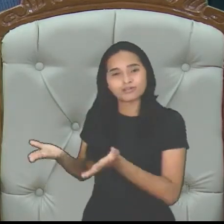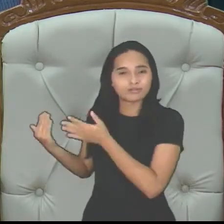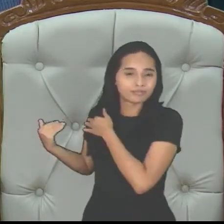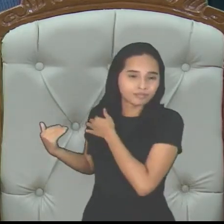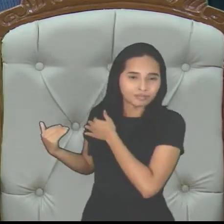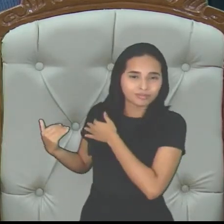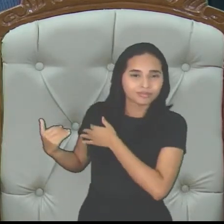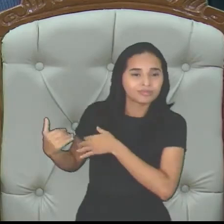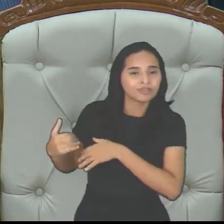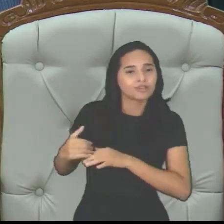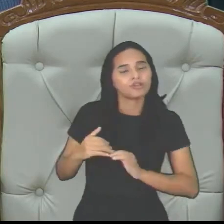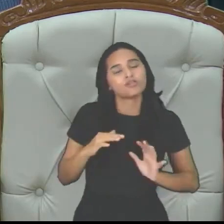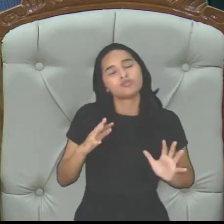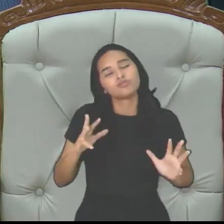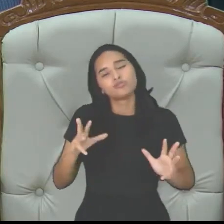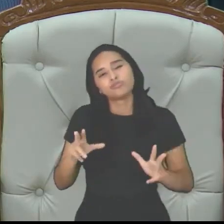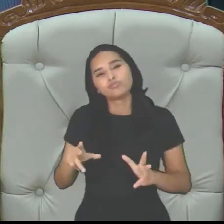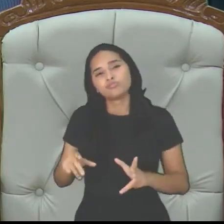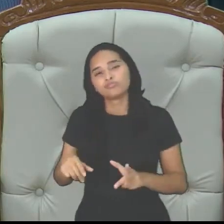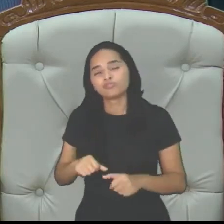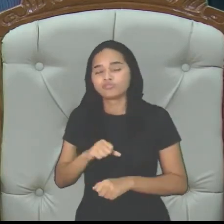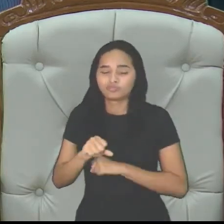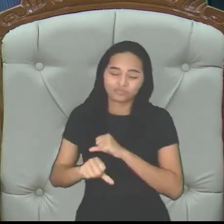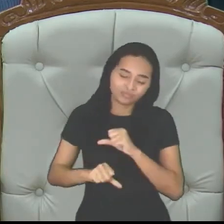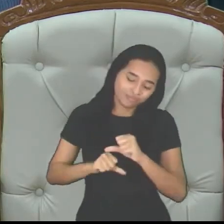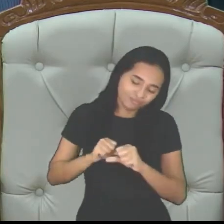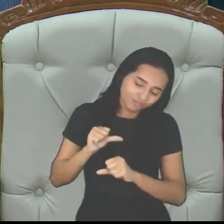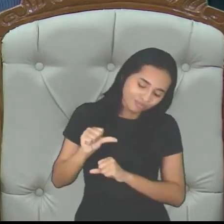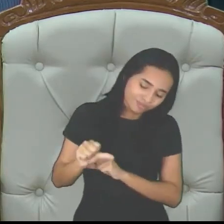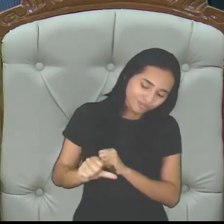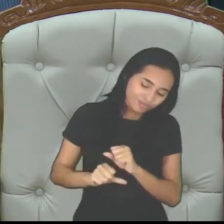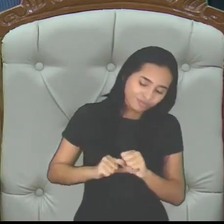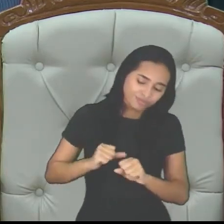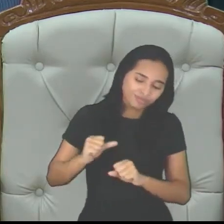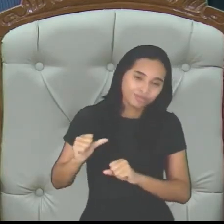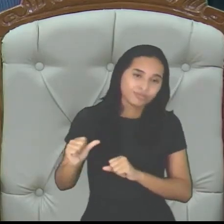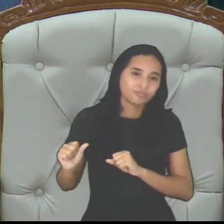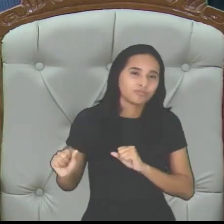passaram, e eis que tudo